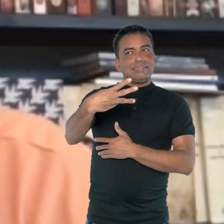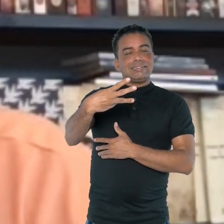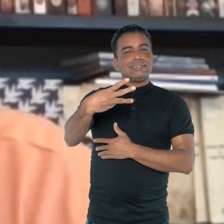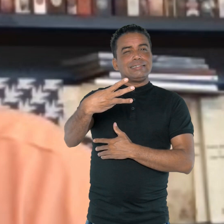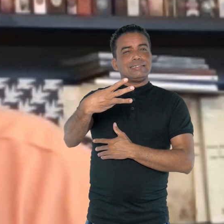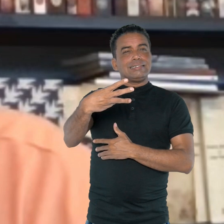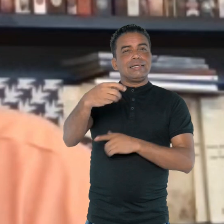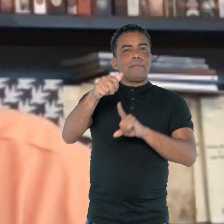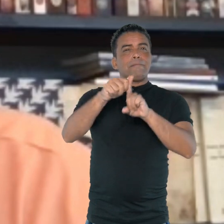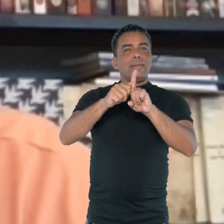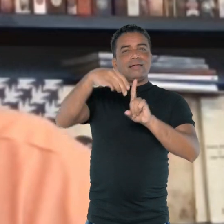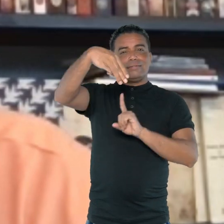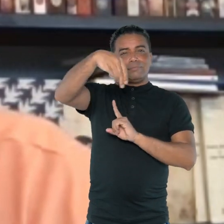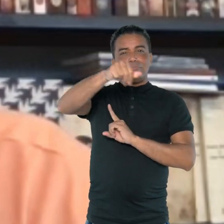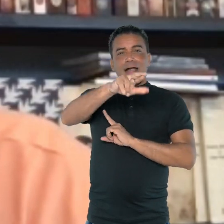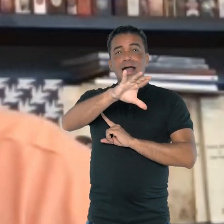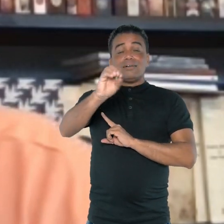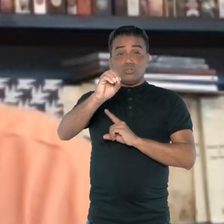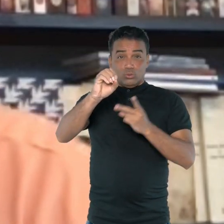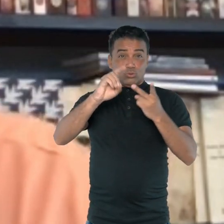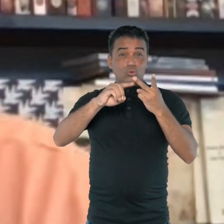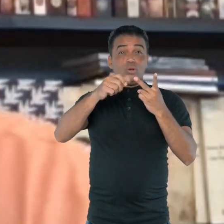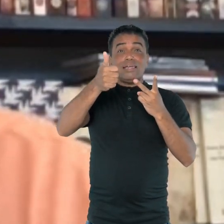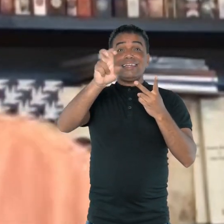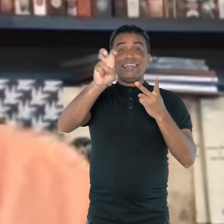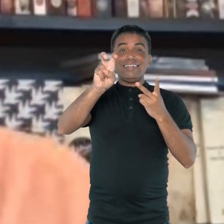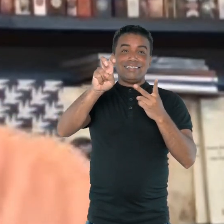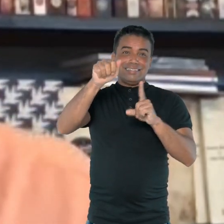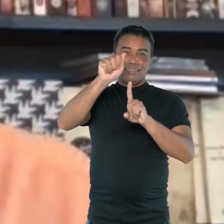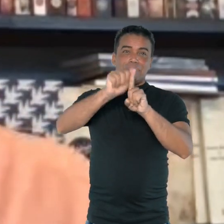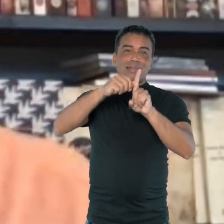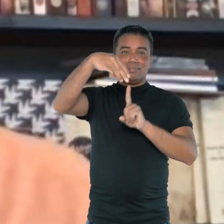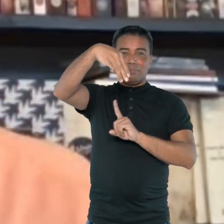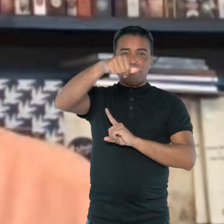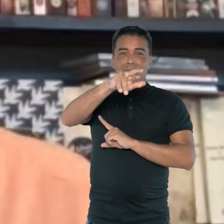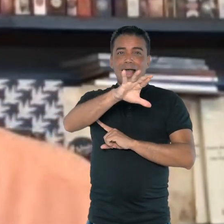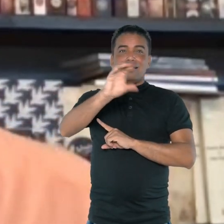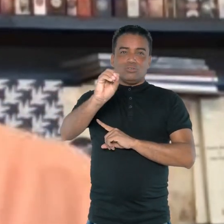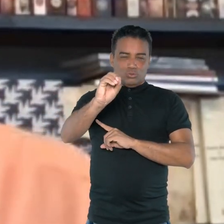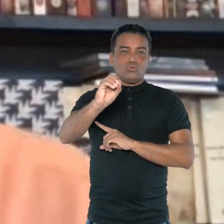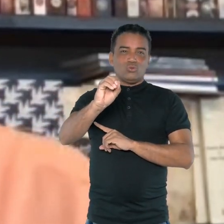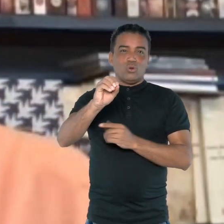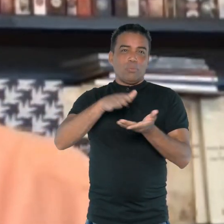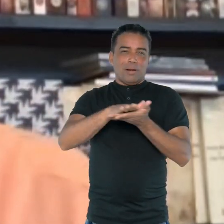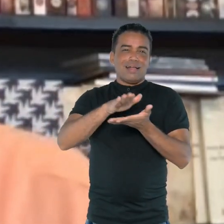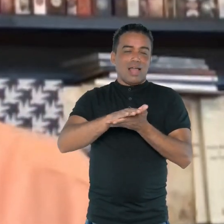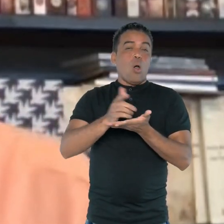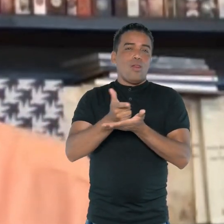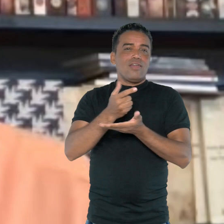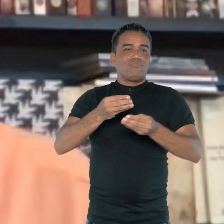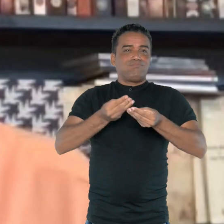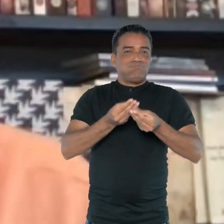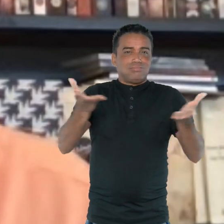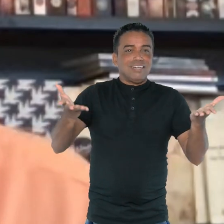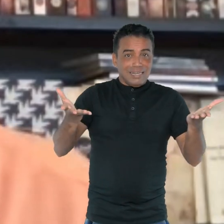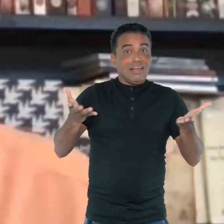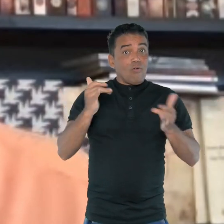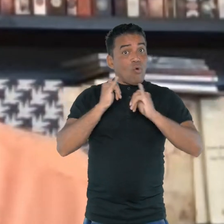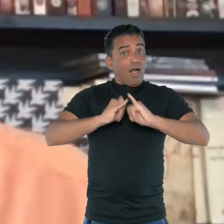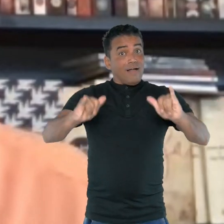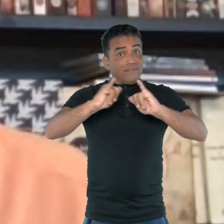13 de março e dia 15 de março. 2 sessões de lançamento. Vou avisá-los